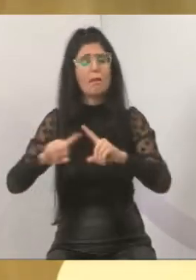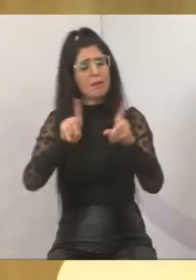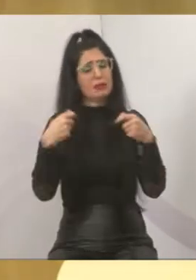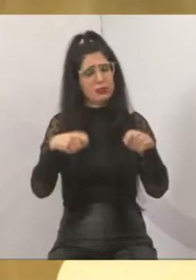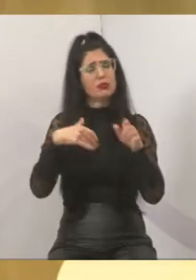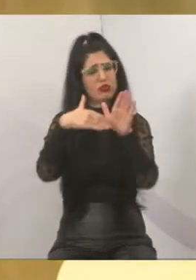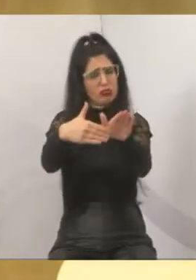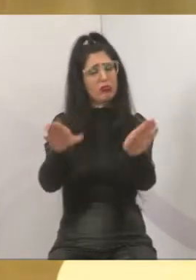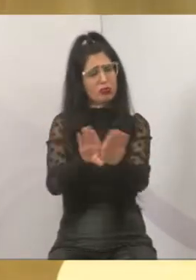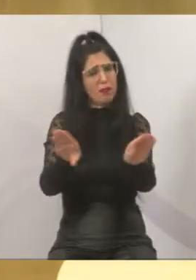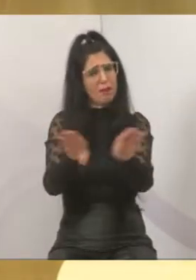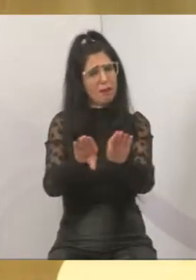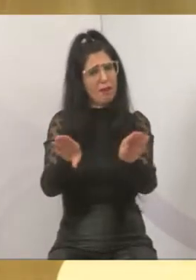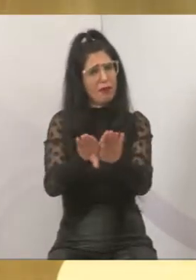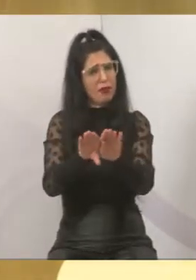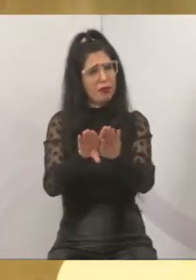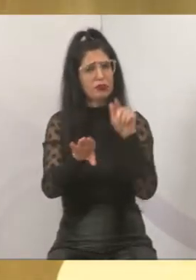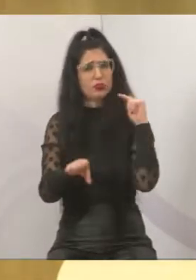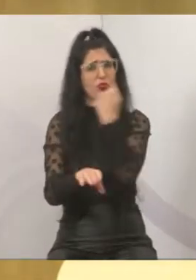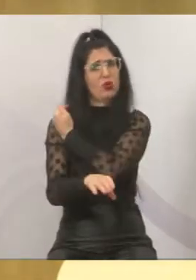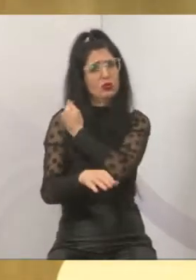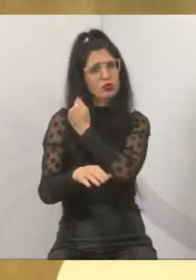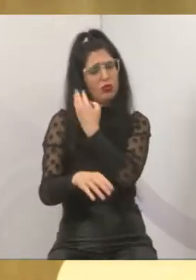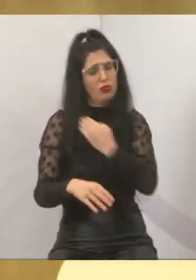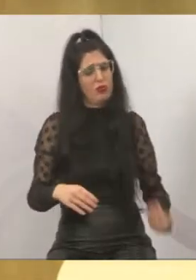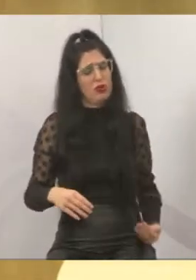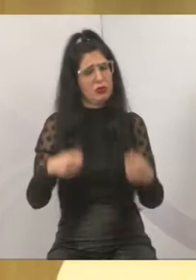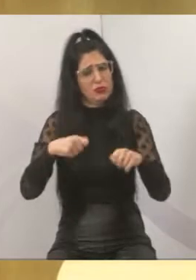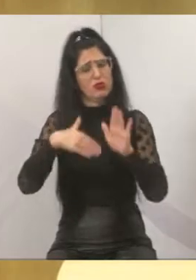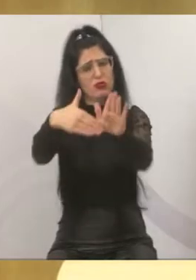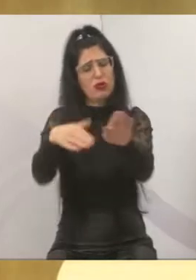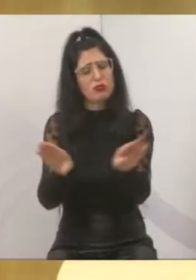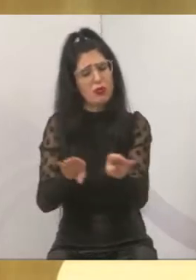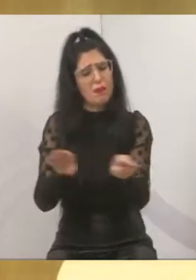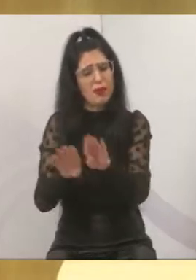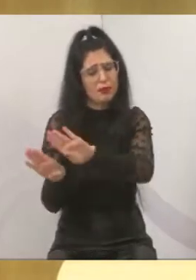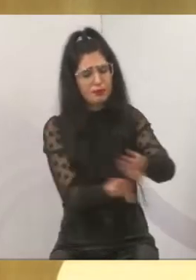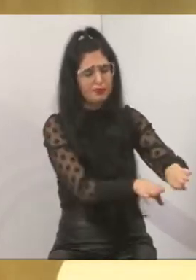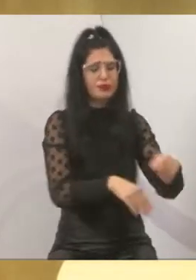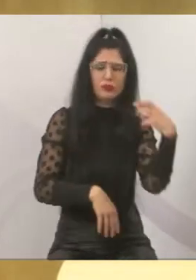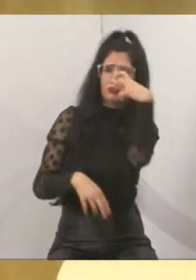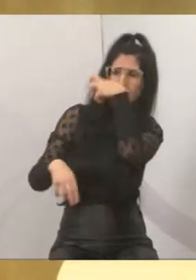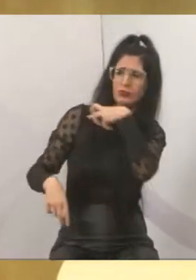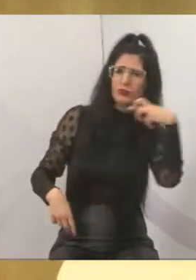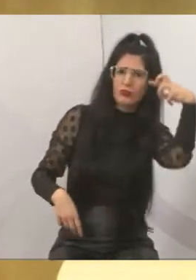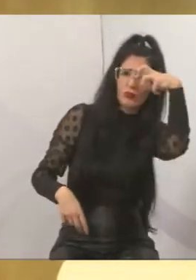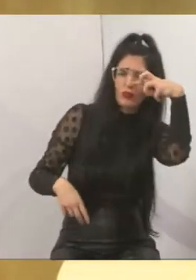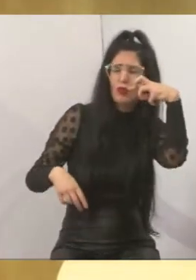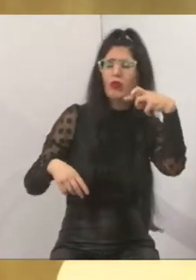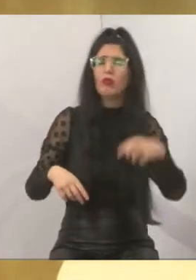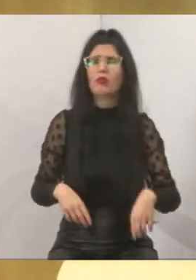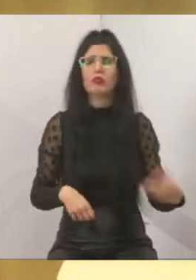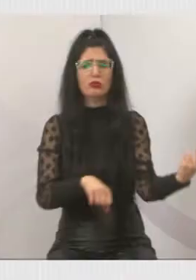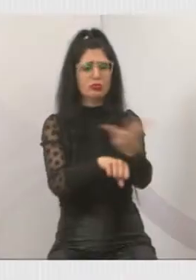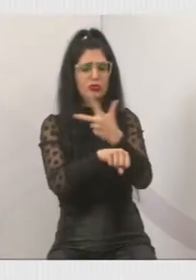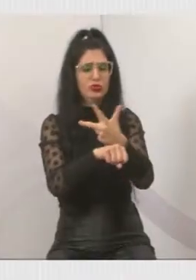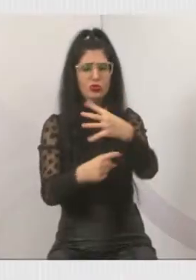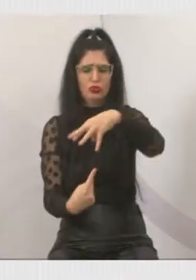Também falando mais um pouquinho do nosso trabalho como fiscalizador, pode colocar o vídeo do ponto de ônibus aí, por favor.